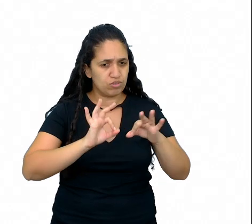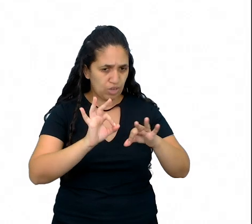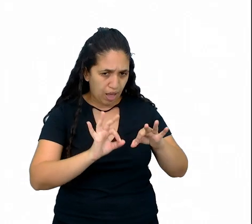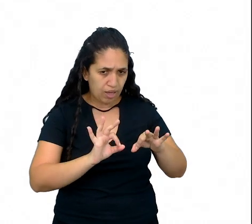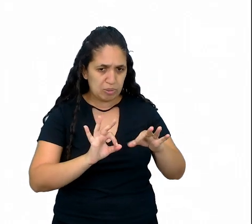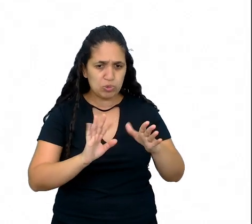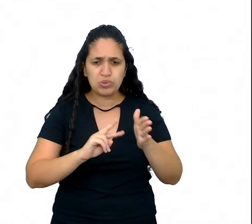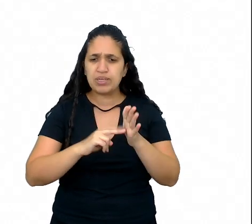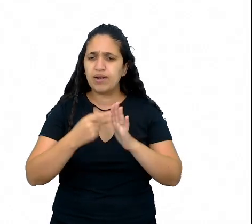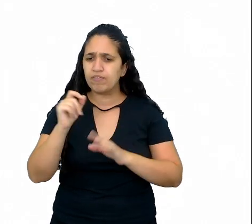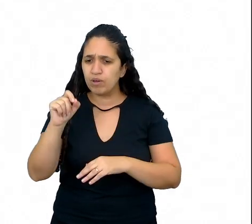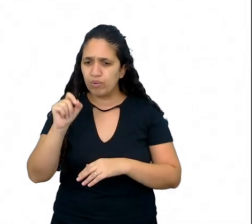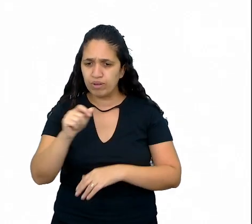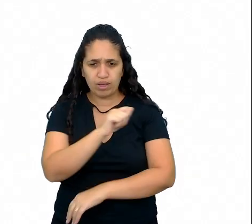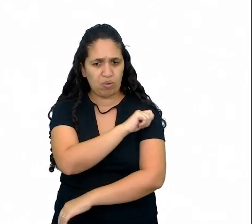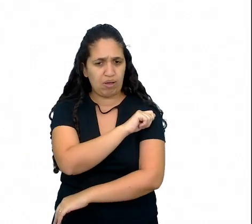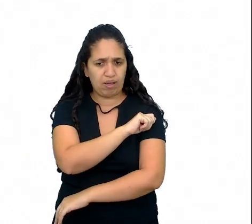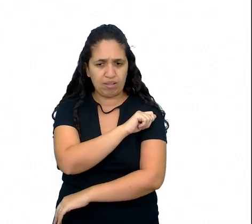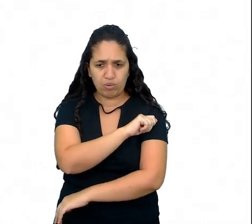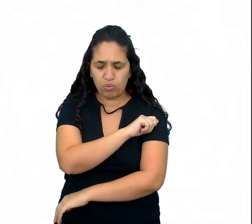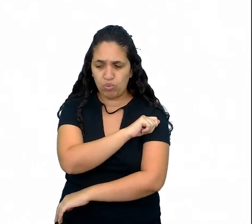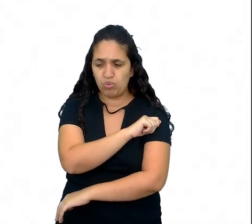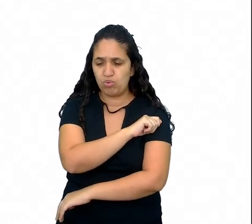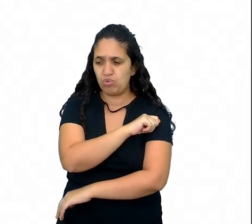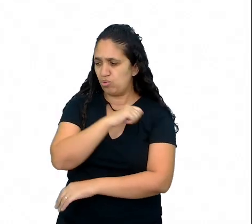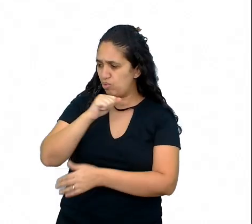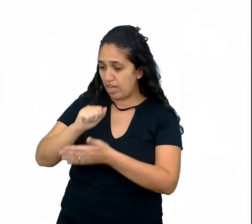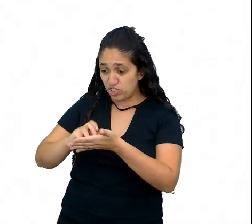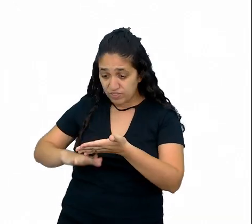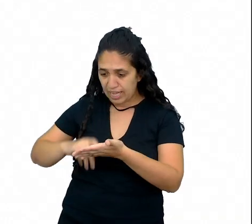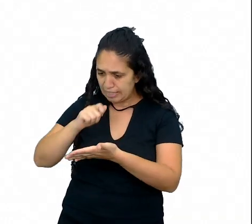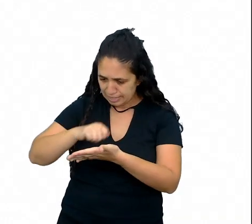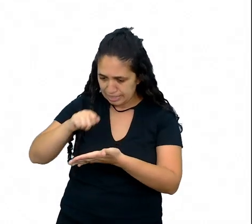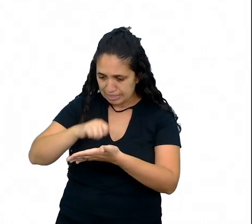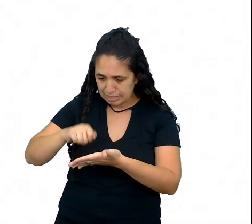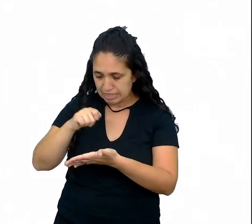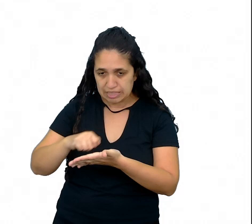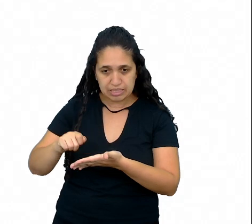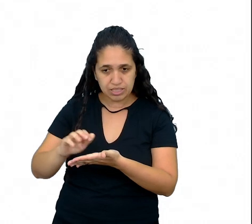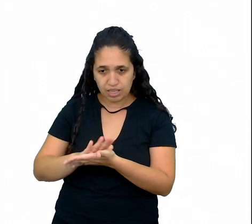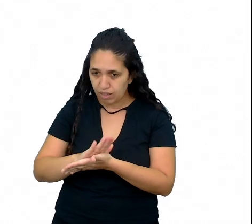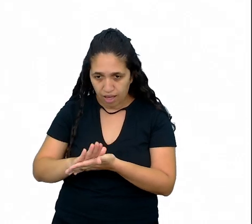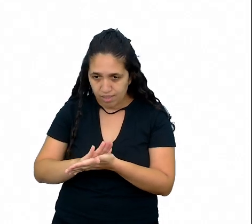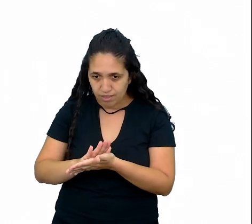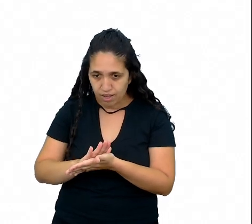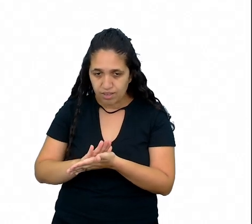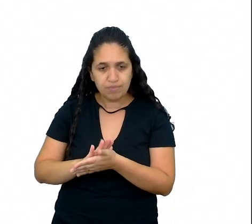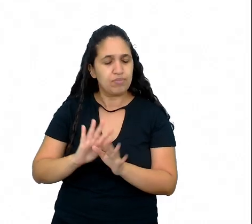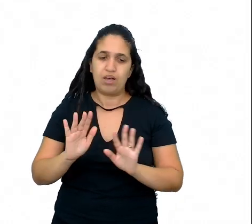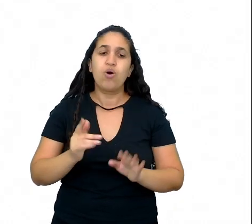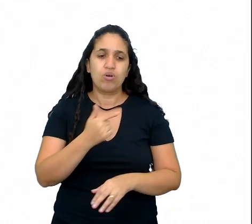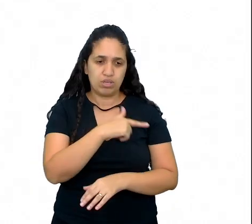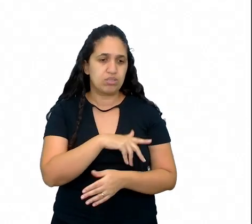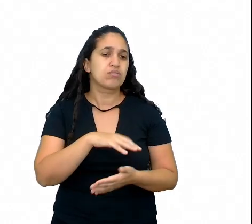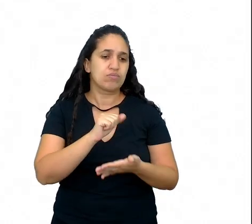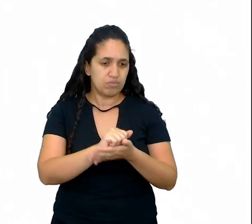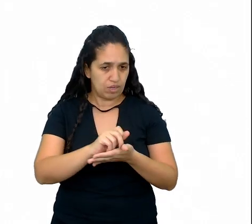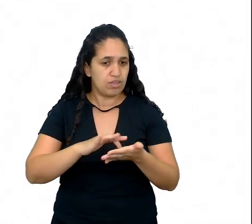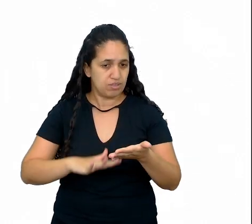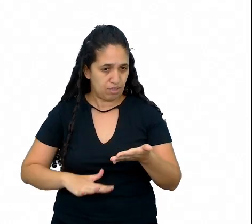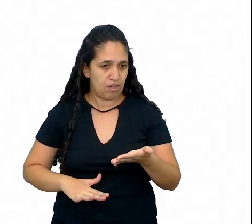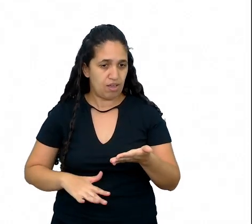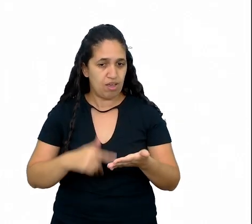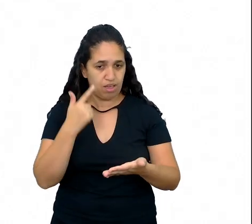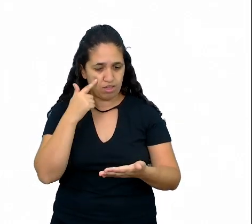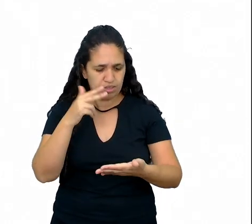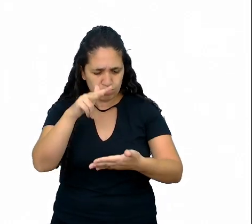que os estudantes não vão ter que fazer exercícios, né? Não quer dizer que os estudantes não vão fazer as atividades. E